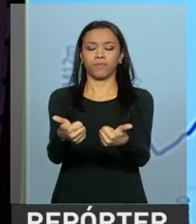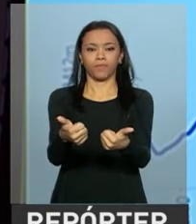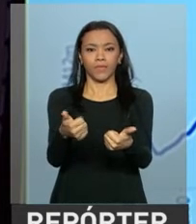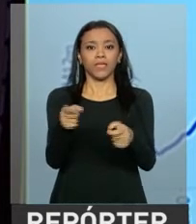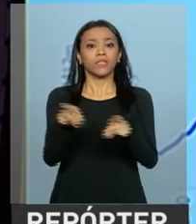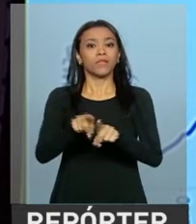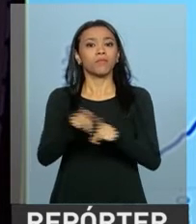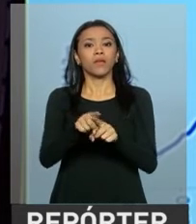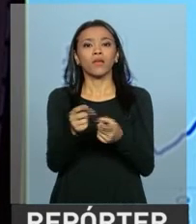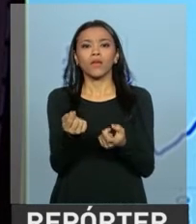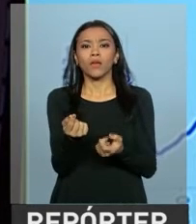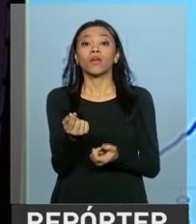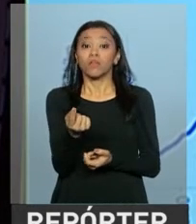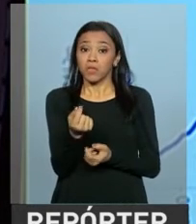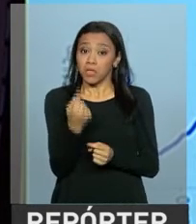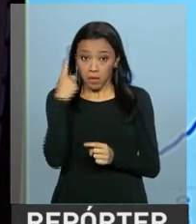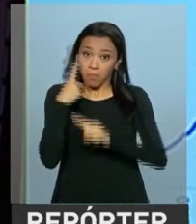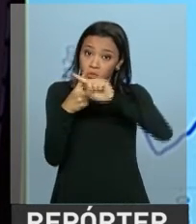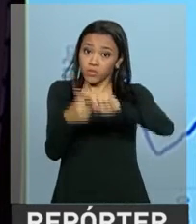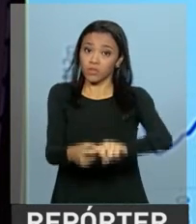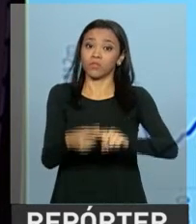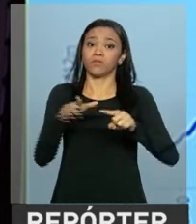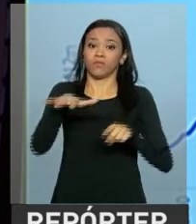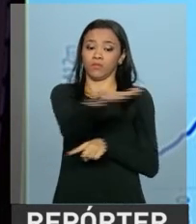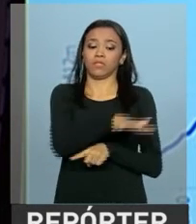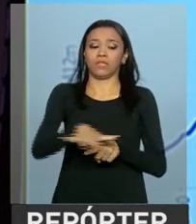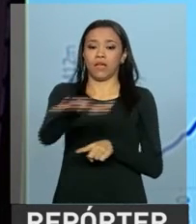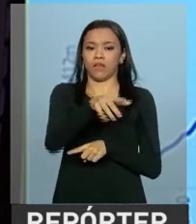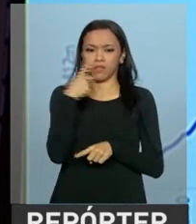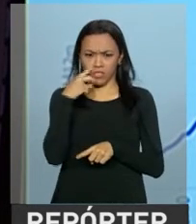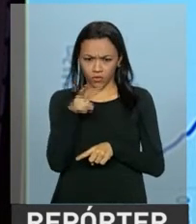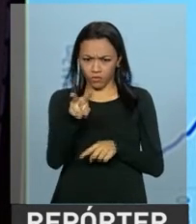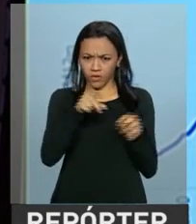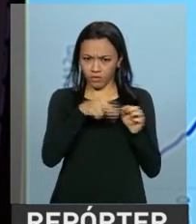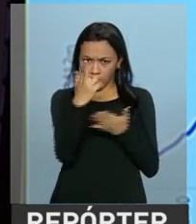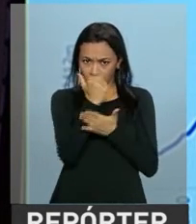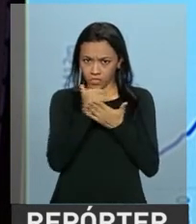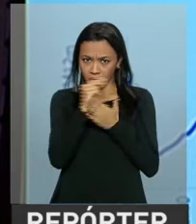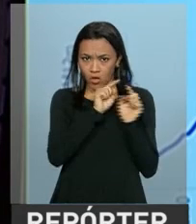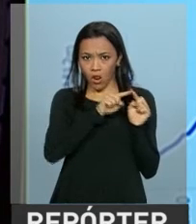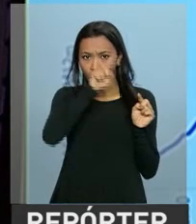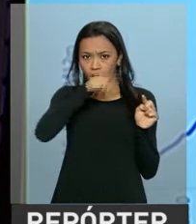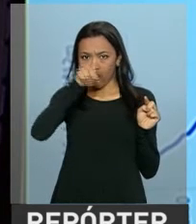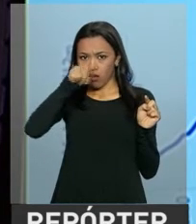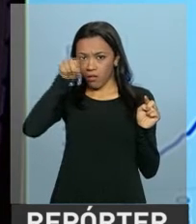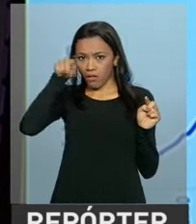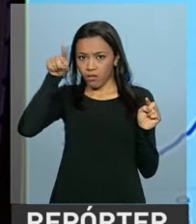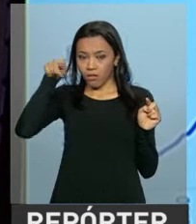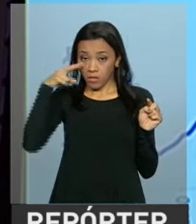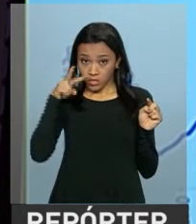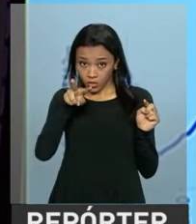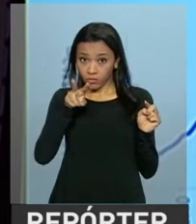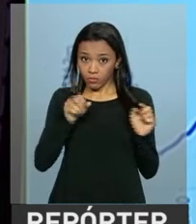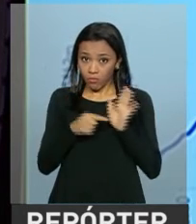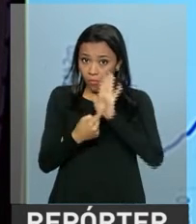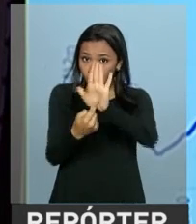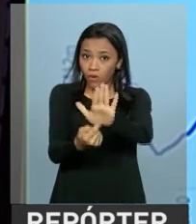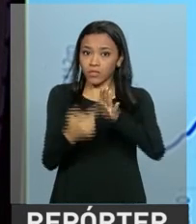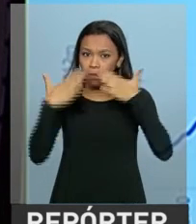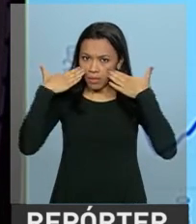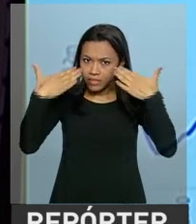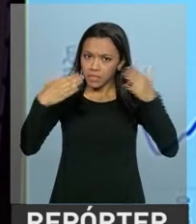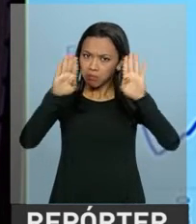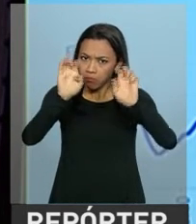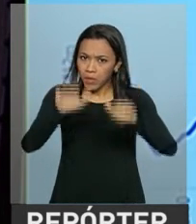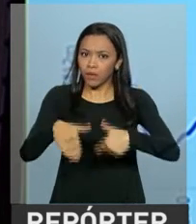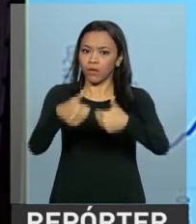termos de quanto, vem muito positivo, né? Esses gráficos elucidam bem esse quadro, né? Em relação a básicos, por